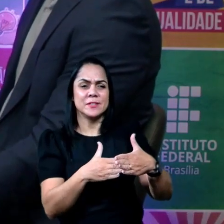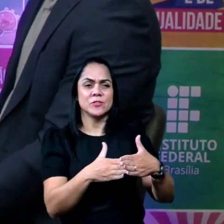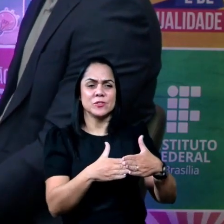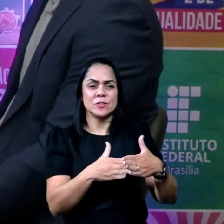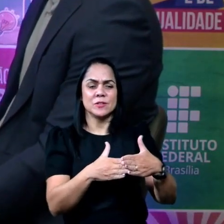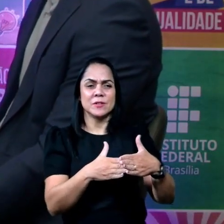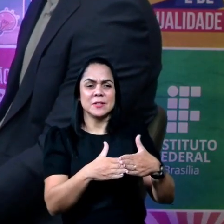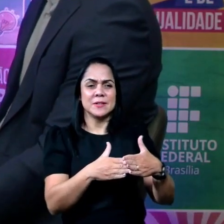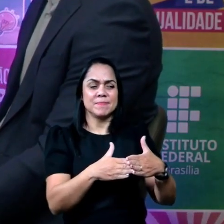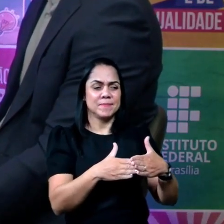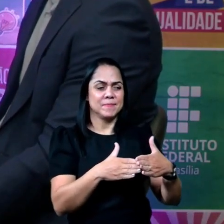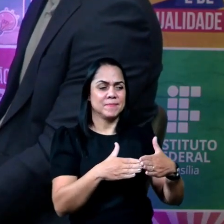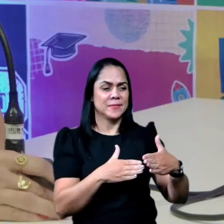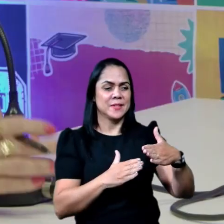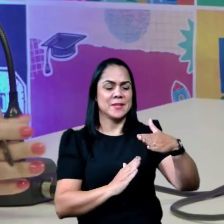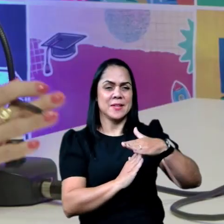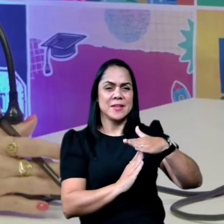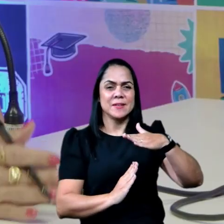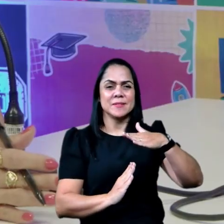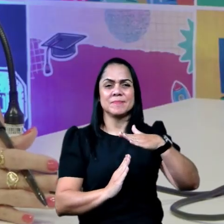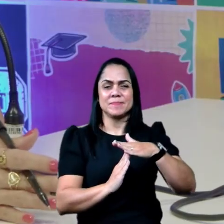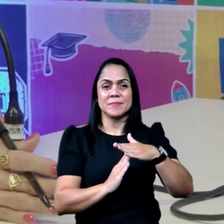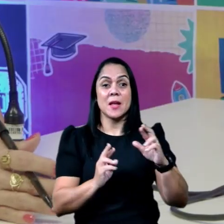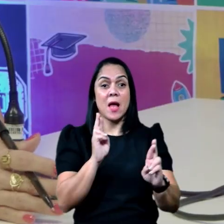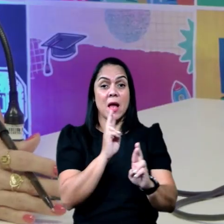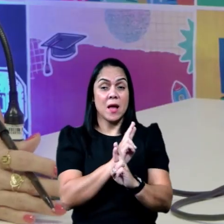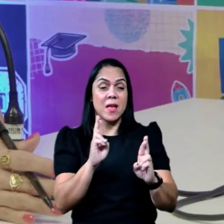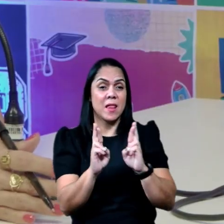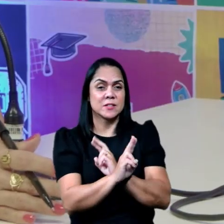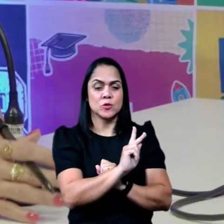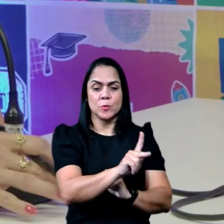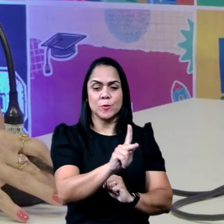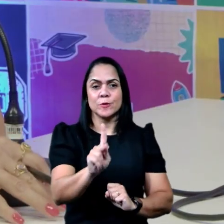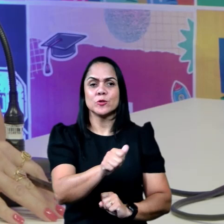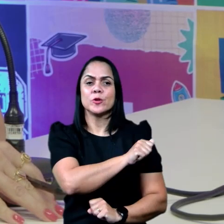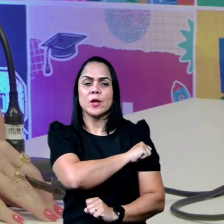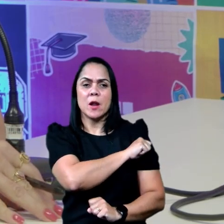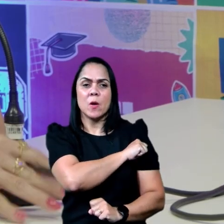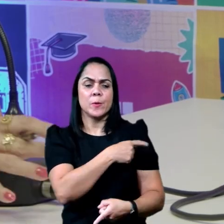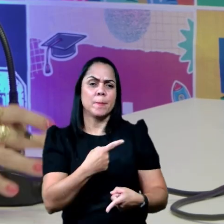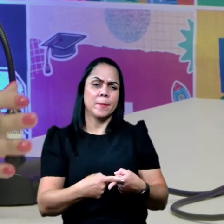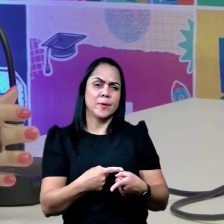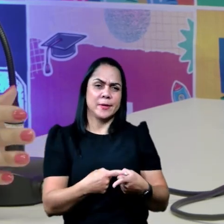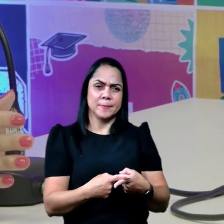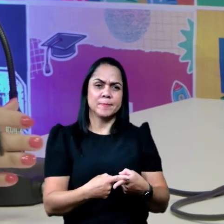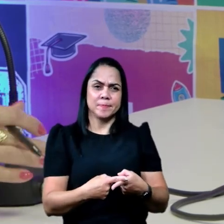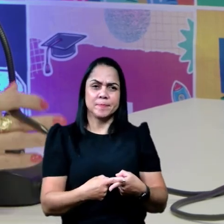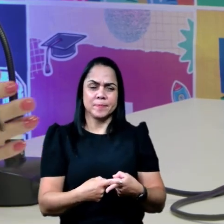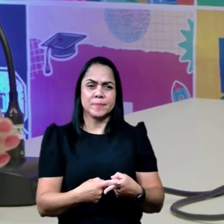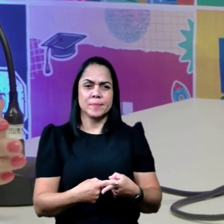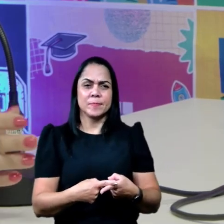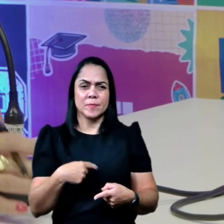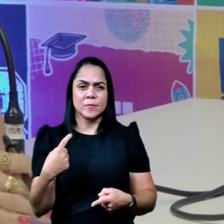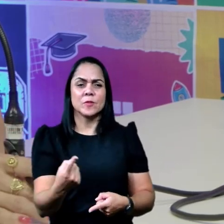que as pessoas vão impondo umas às outras, também na relação professor-estudante. Porque vejam, nós atendemos estudantes